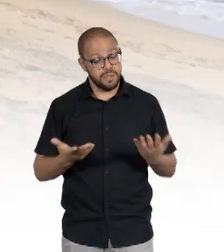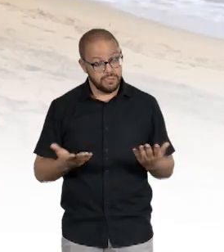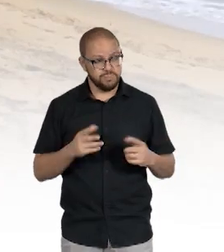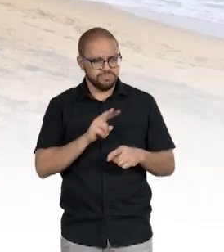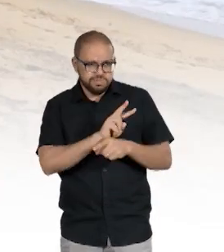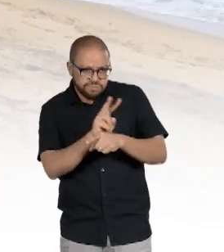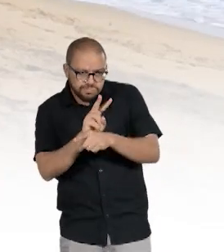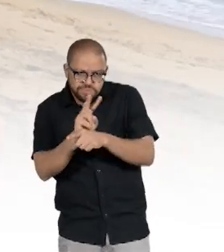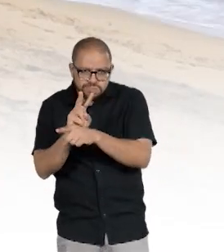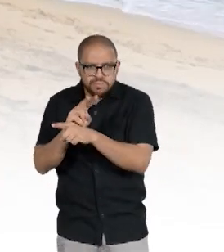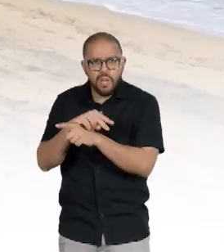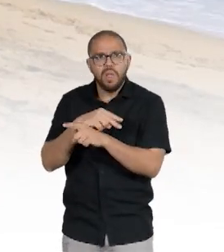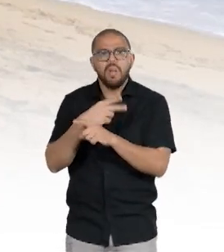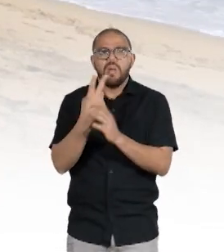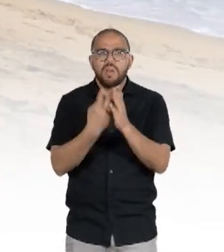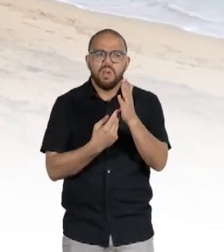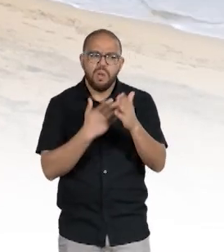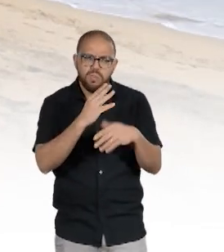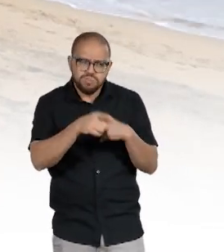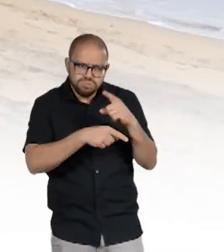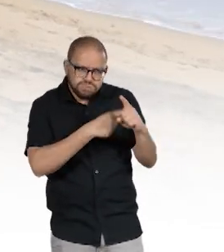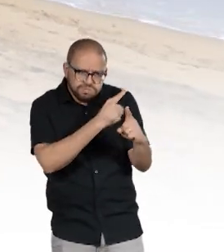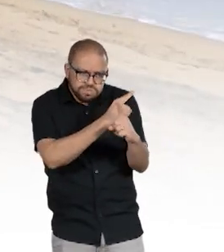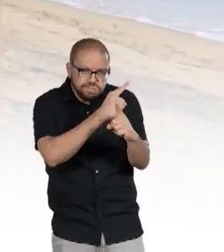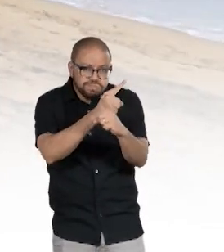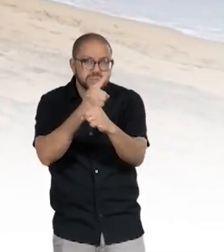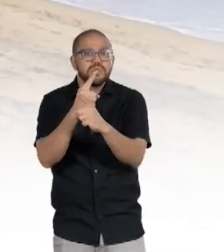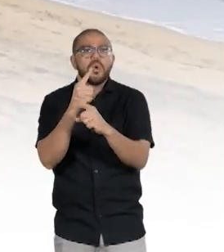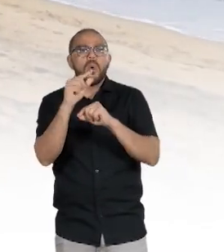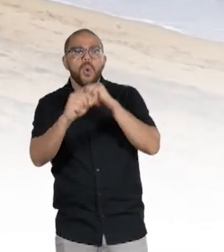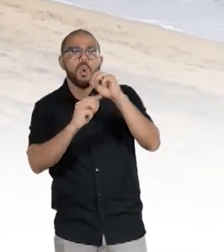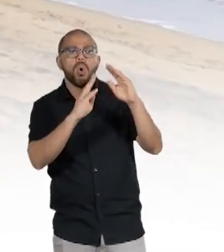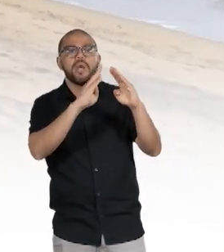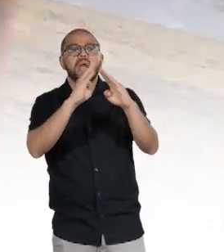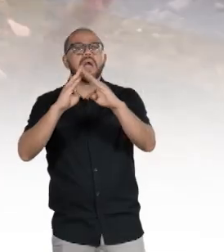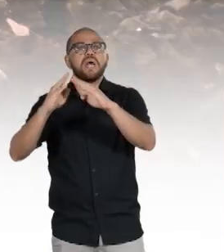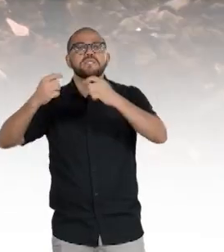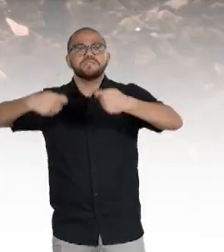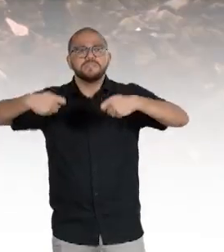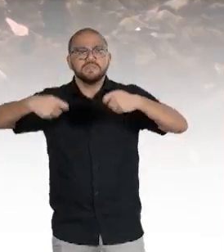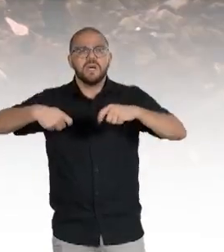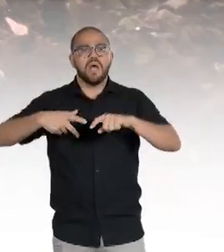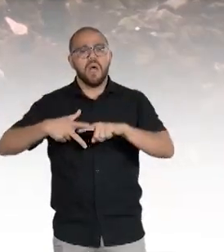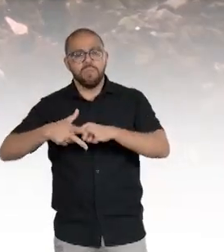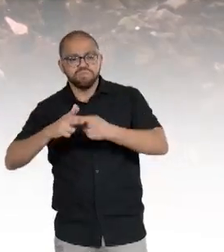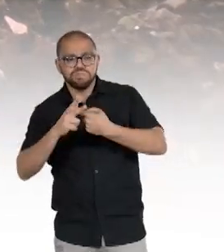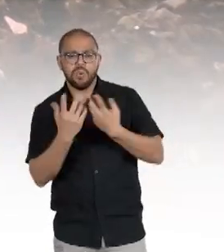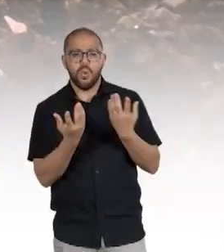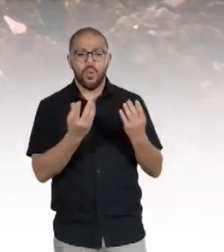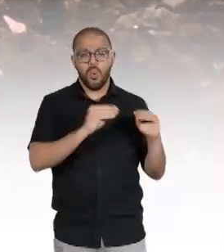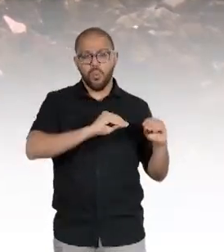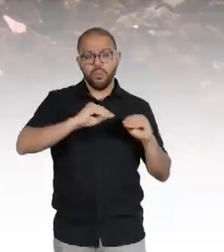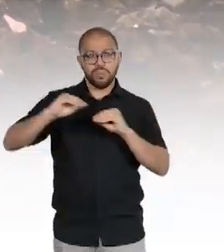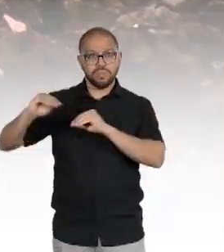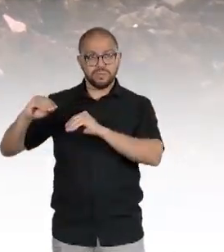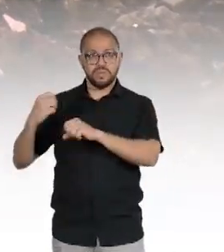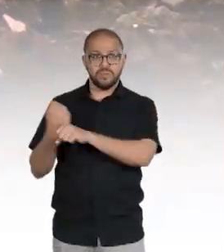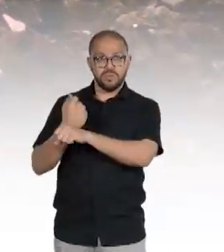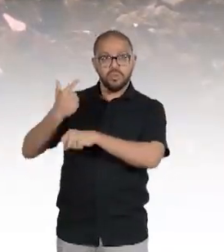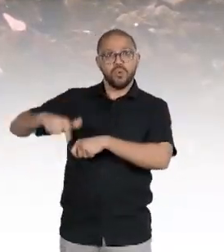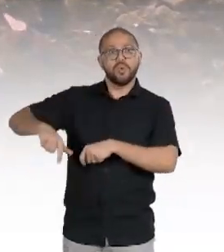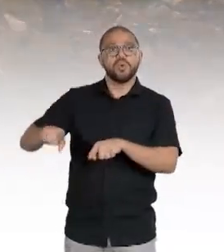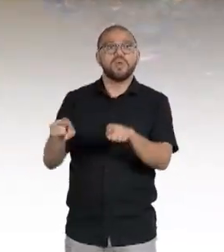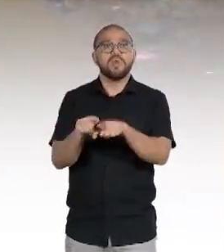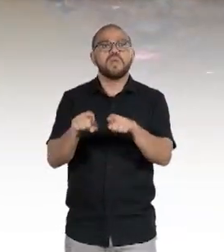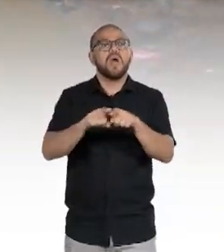no acompanhamento do processo de identificação de quais moradias vão precisar ser realocadas, no processo de